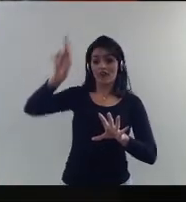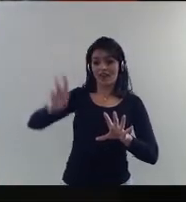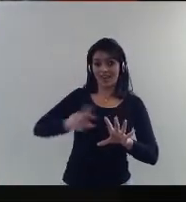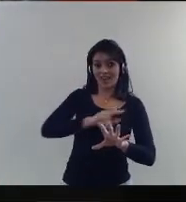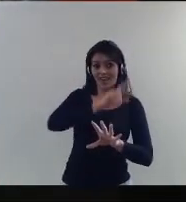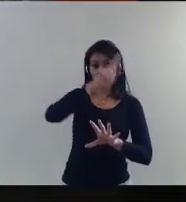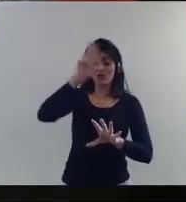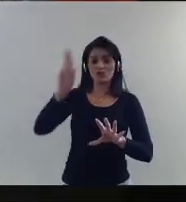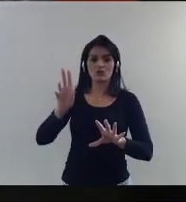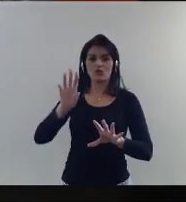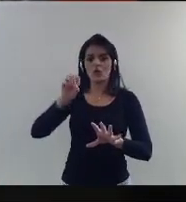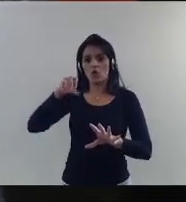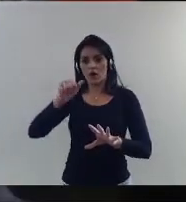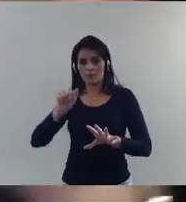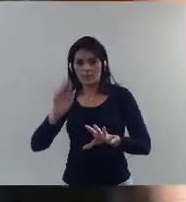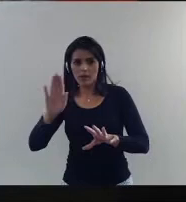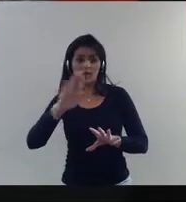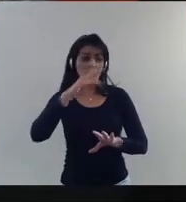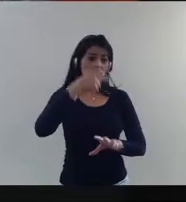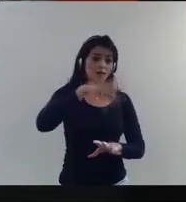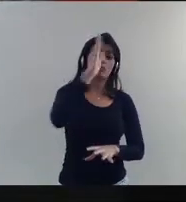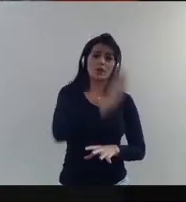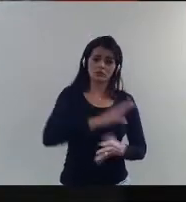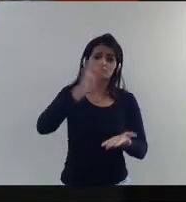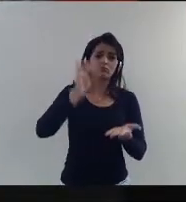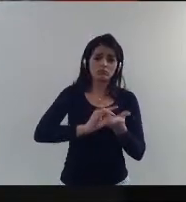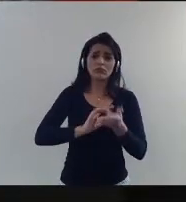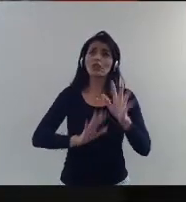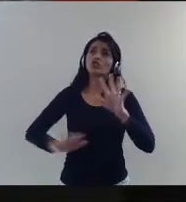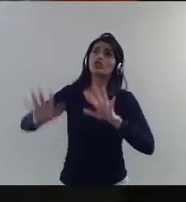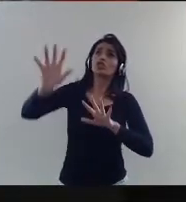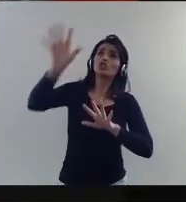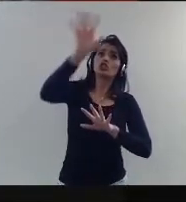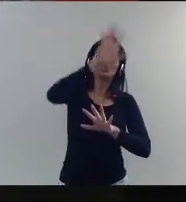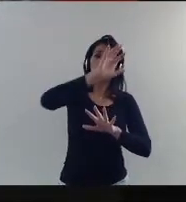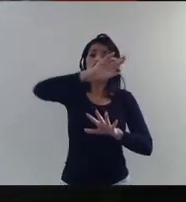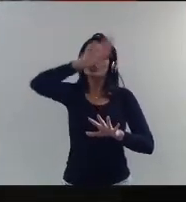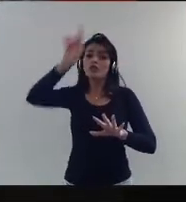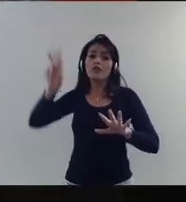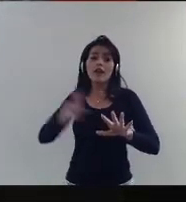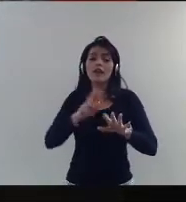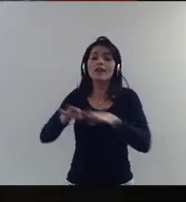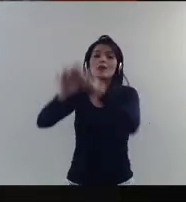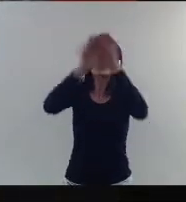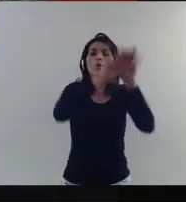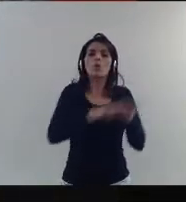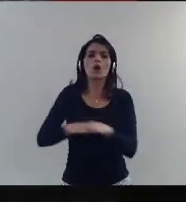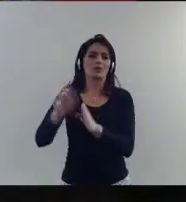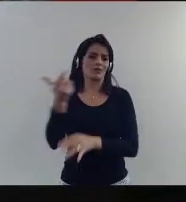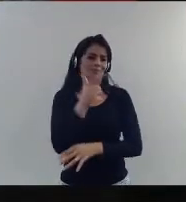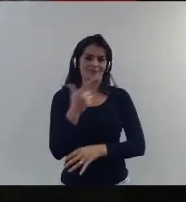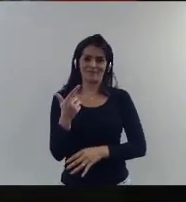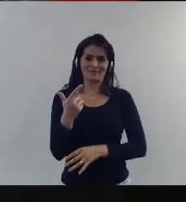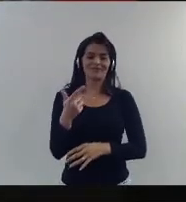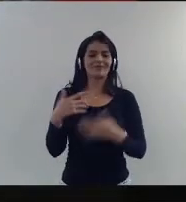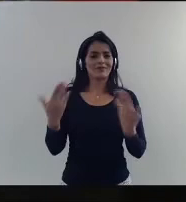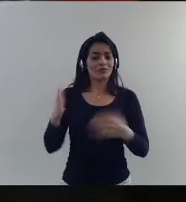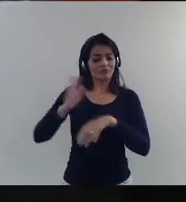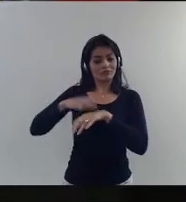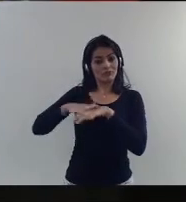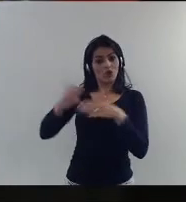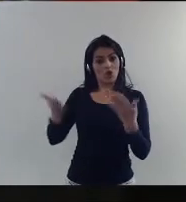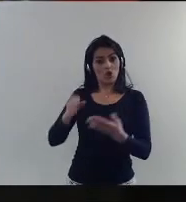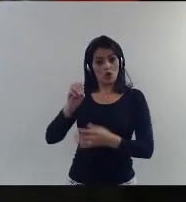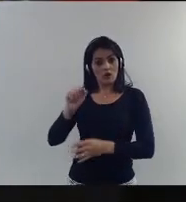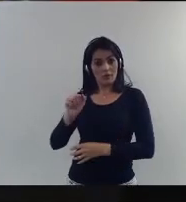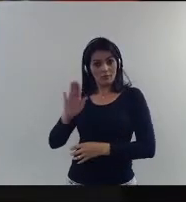Não na OAB, não, no país como um todo, né? Então, cabe a ordem hoje, e acho que, por isso, eu tenho que parabenizar